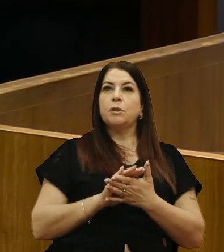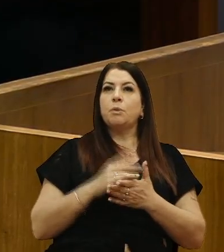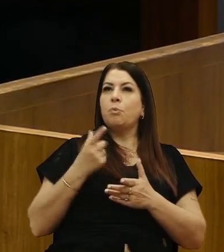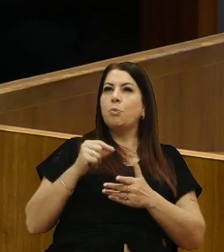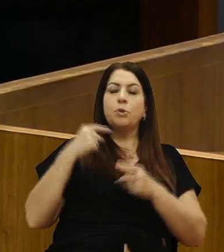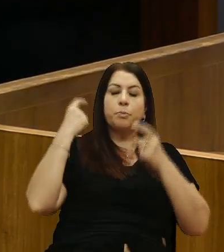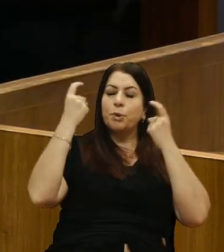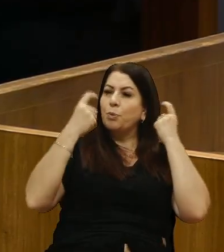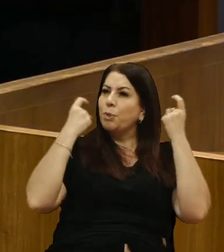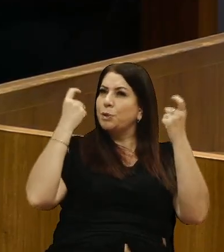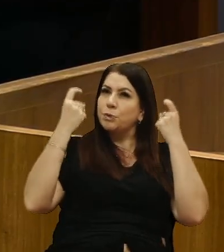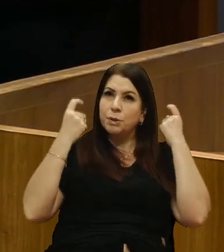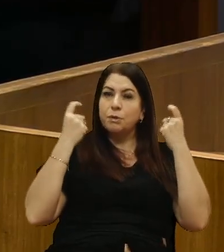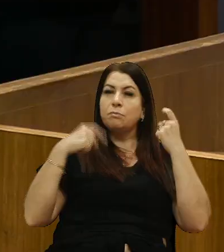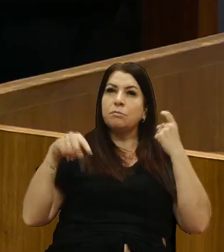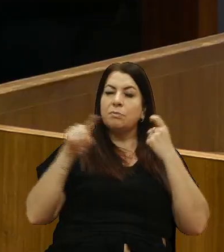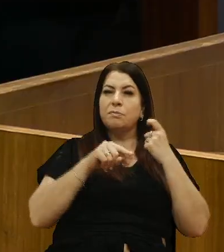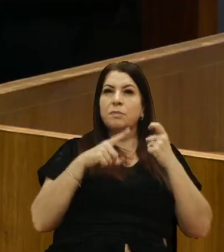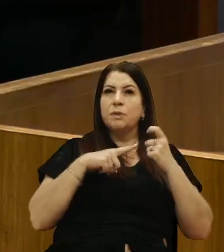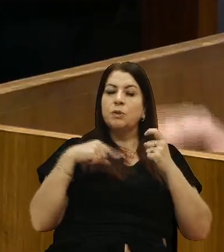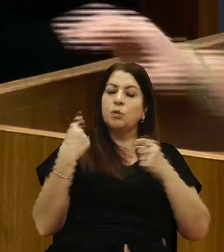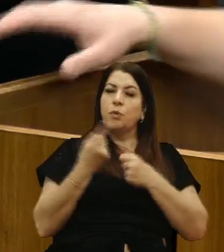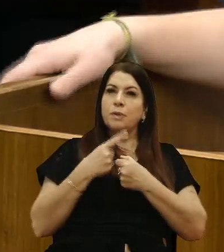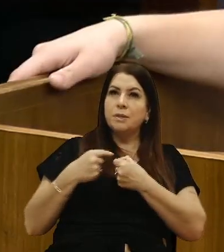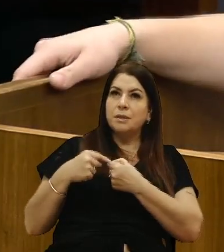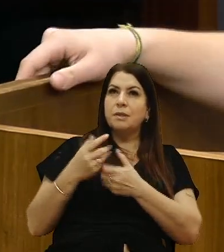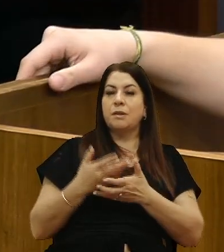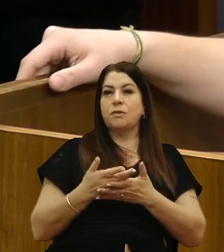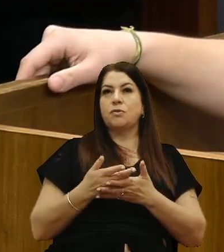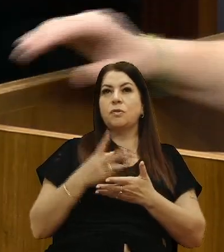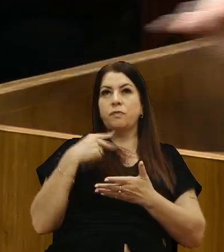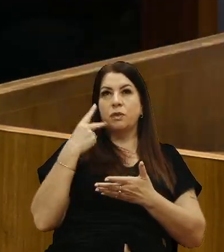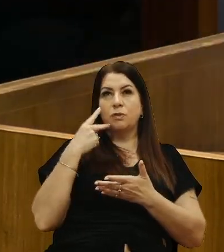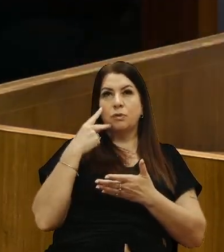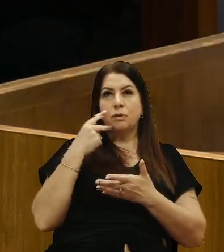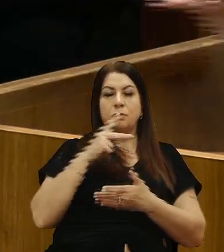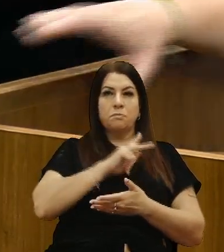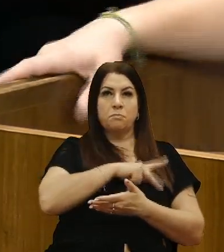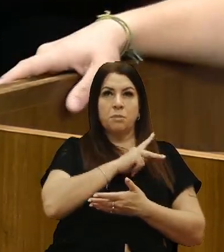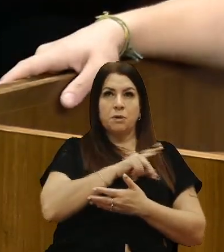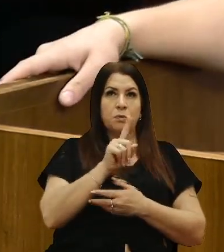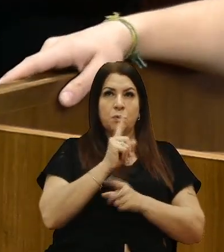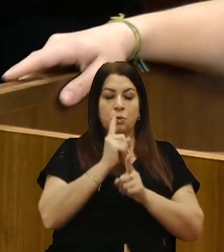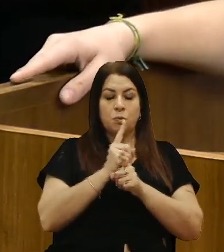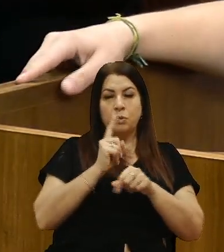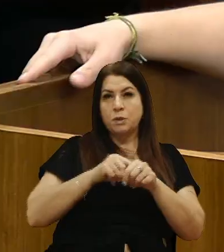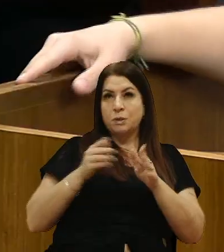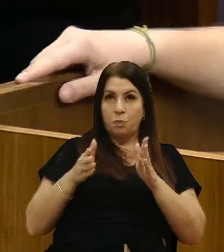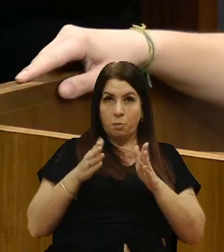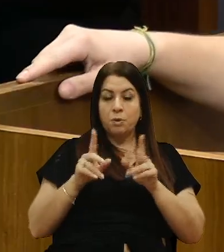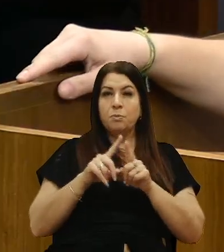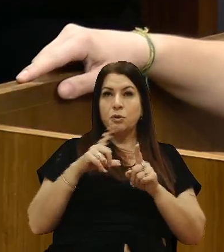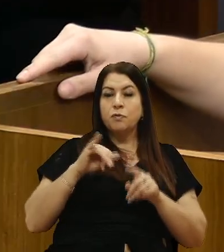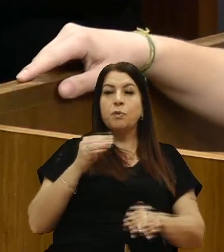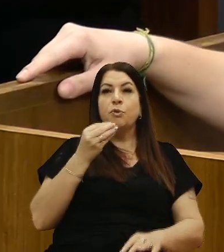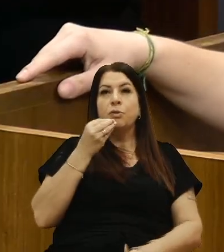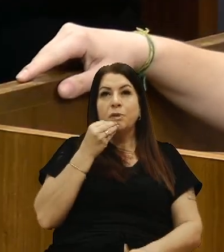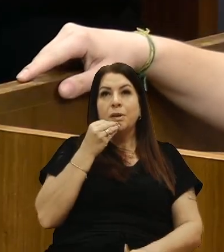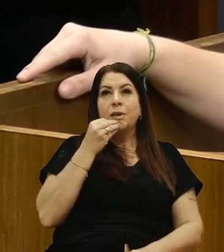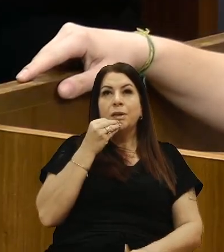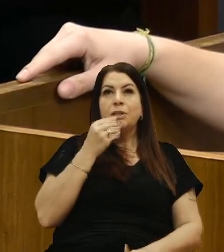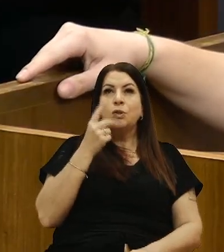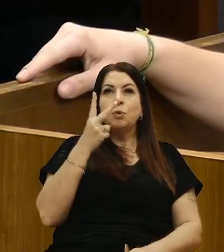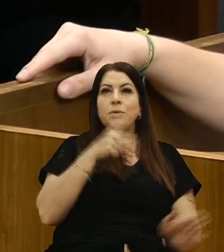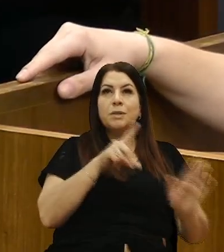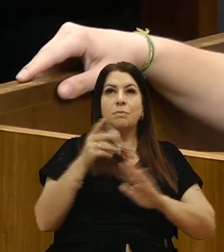muita preocupação aqui na nossa cidade. Vereador Pedro Rodrigues não se encontra aqui nesse momento, mas tive a oportunidade de, há 2